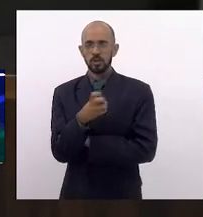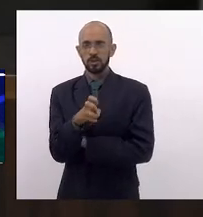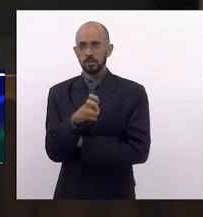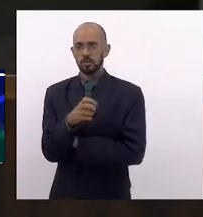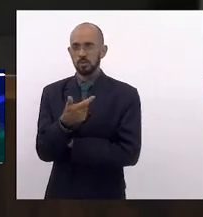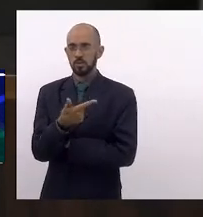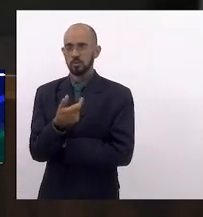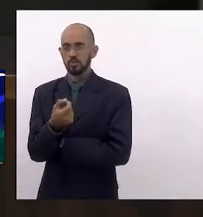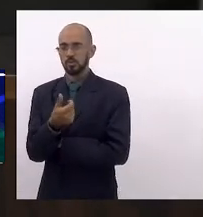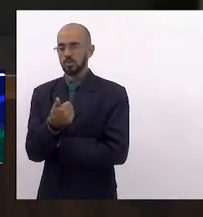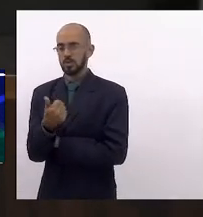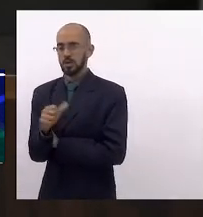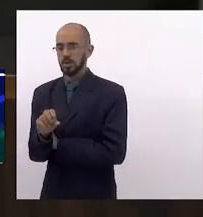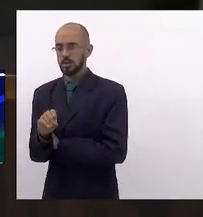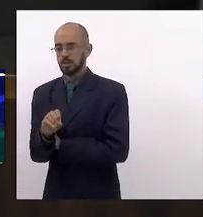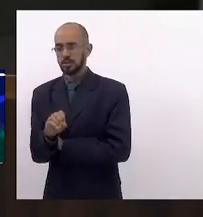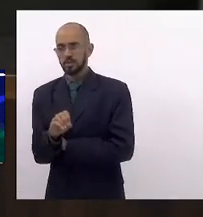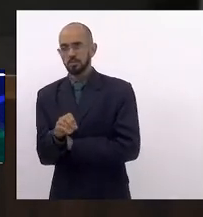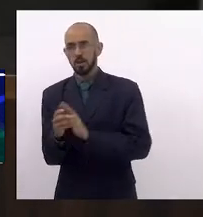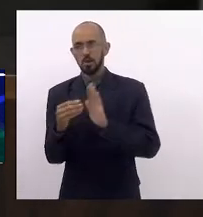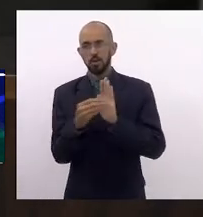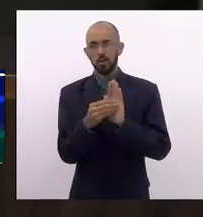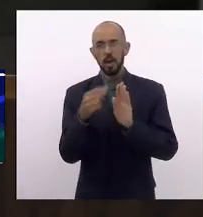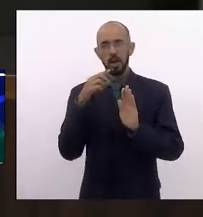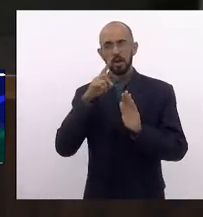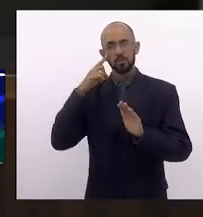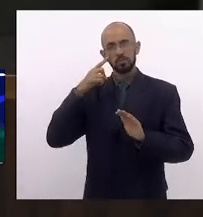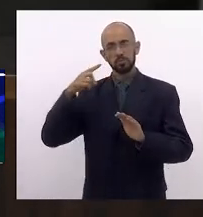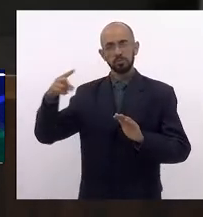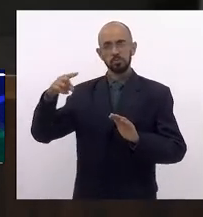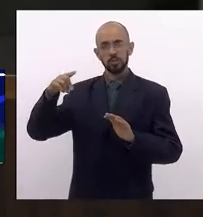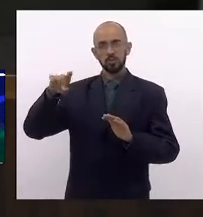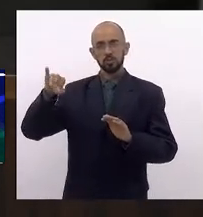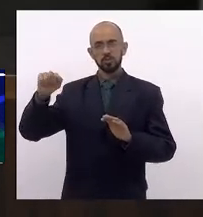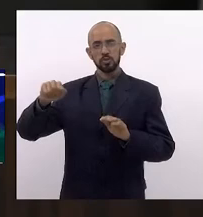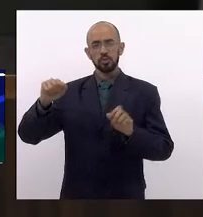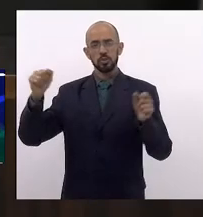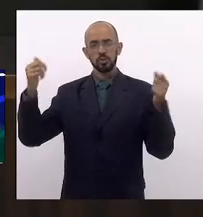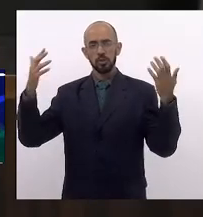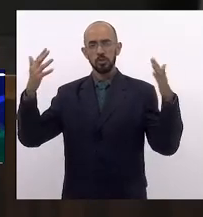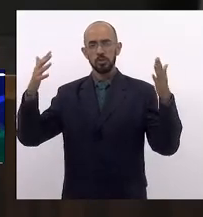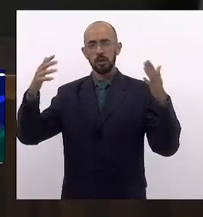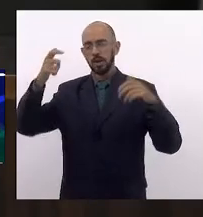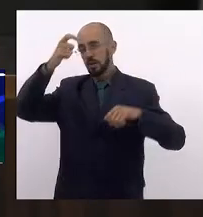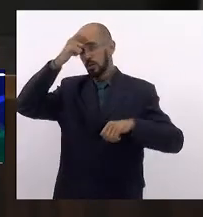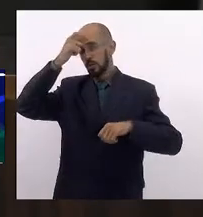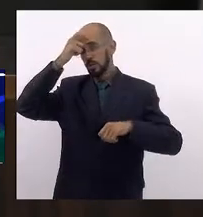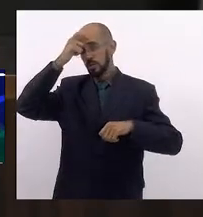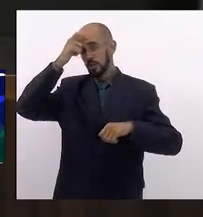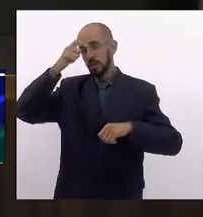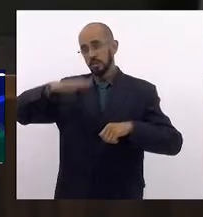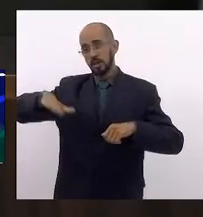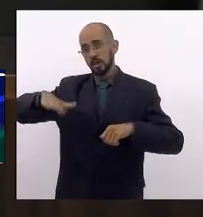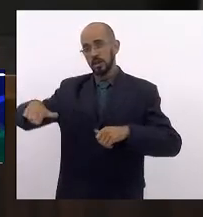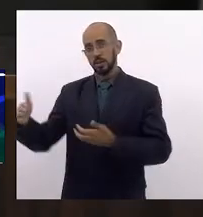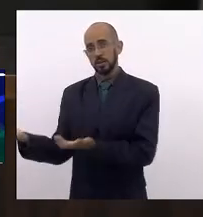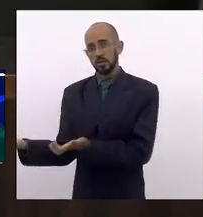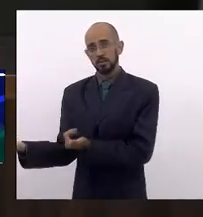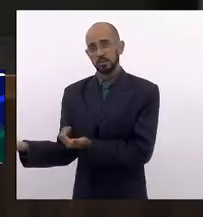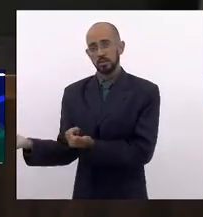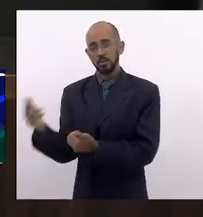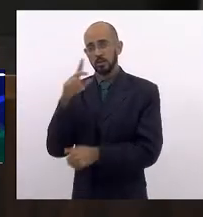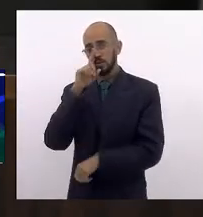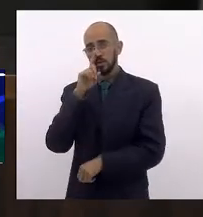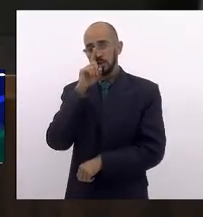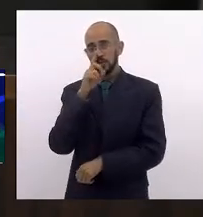2010 para incluir calendário de datas comemorativas as a semana da concentração da criança adolescente quanto ao risco do